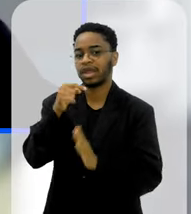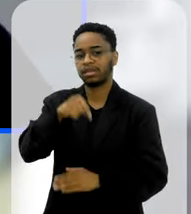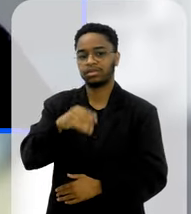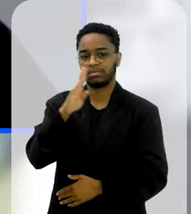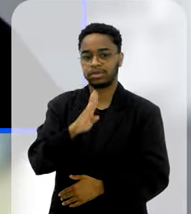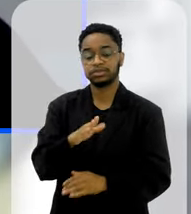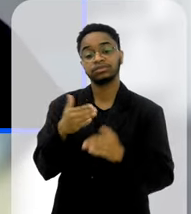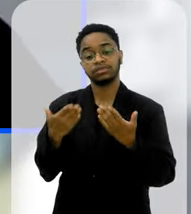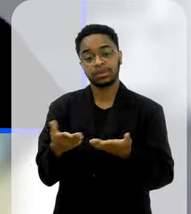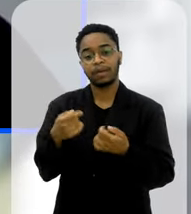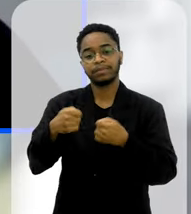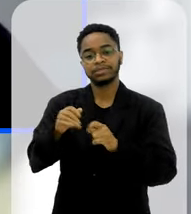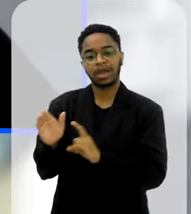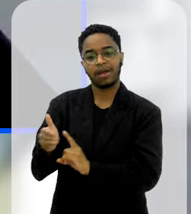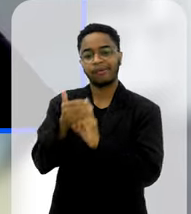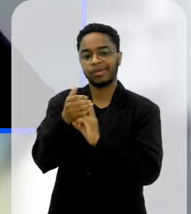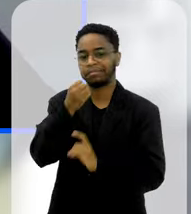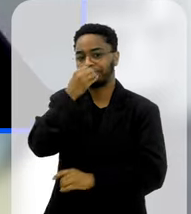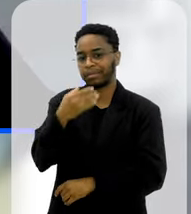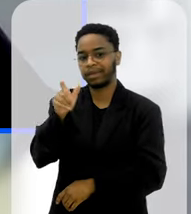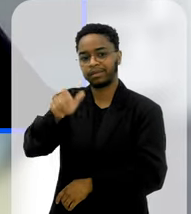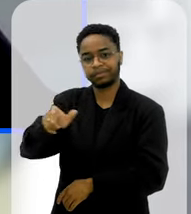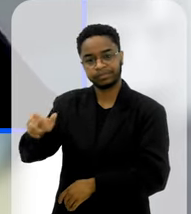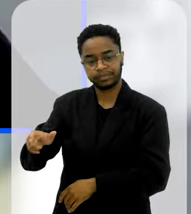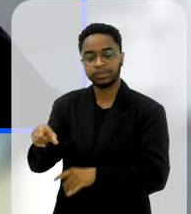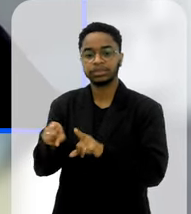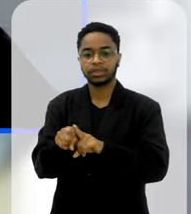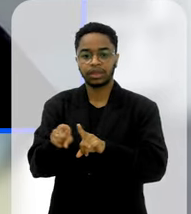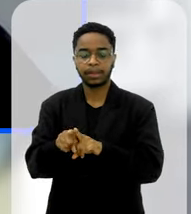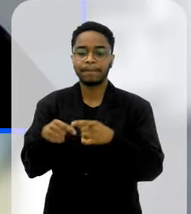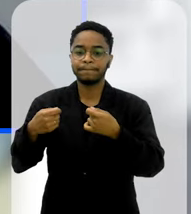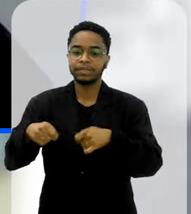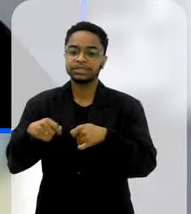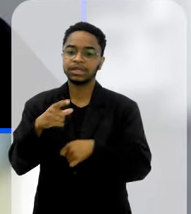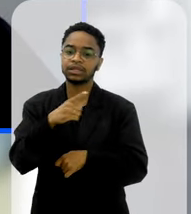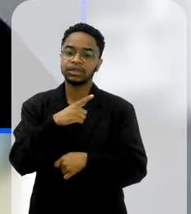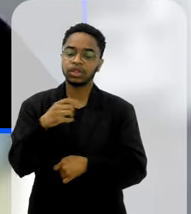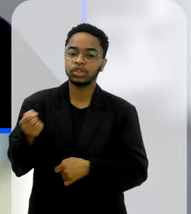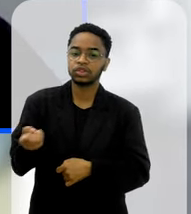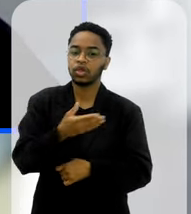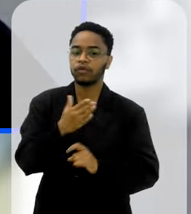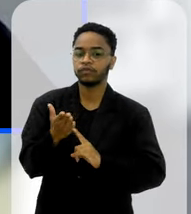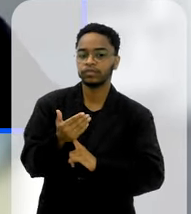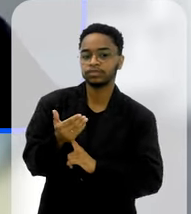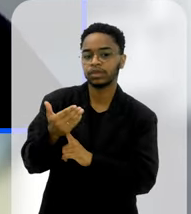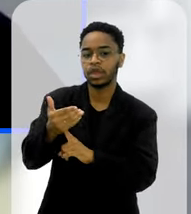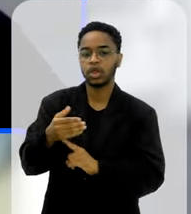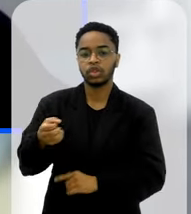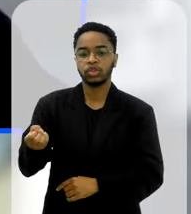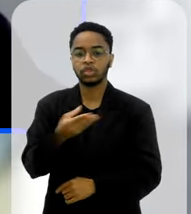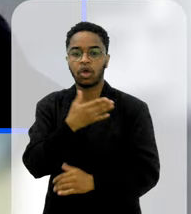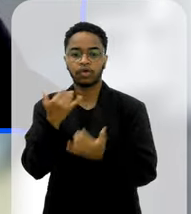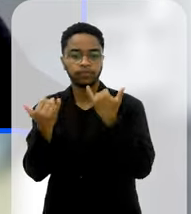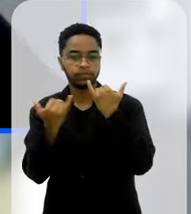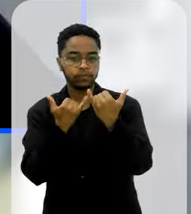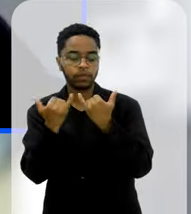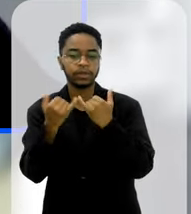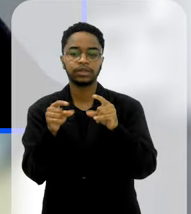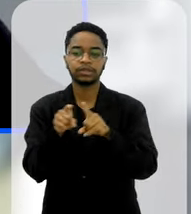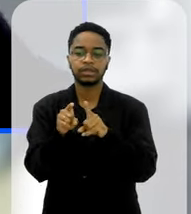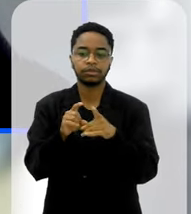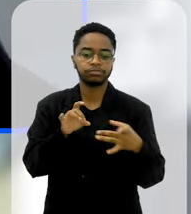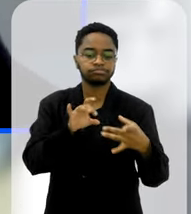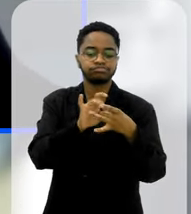E, portanto, essas pessoas precisam ser bem acolhidas, né? E ter, né, as novas tecnologias,